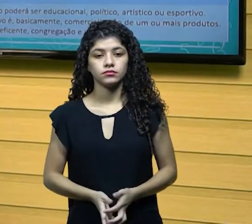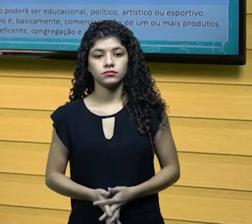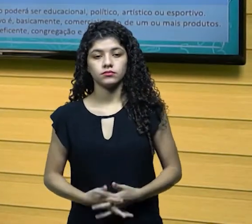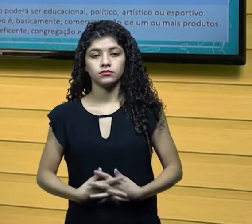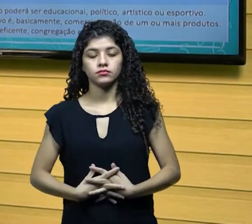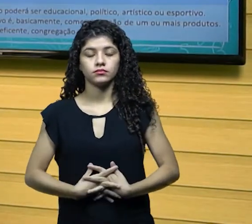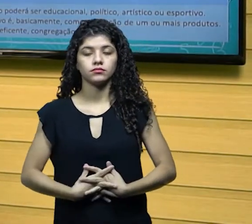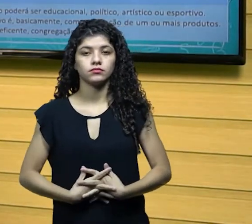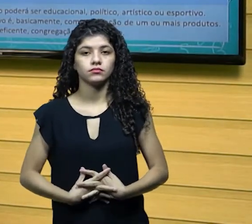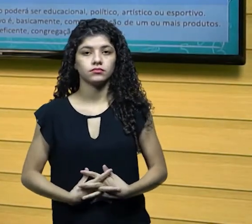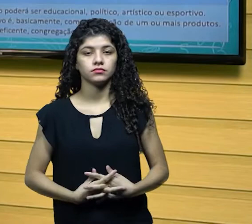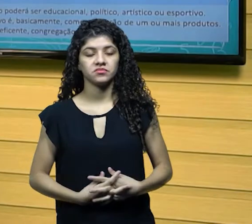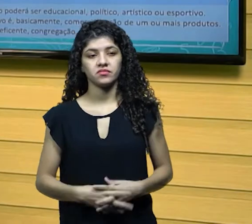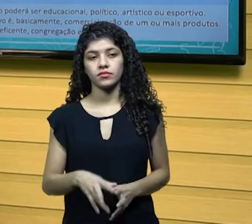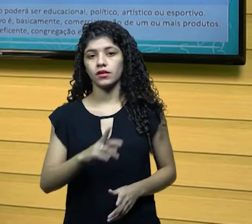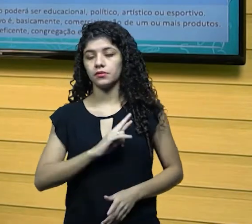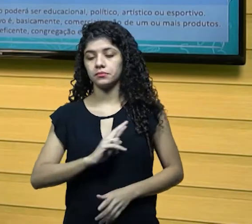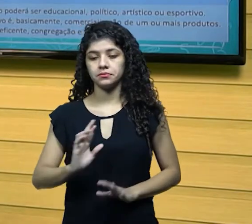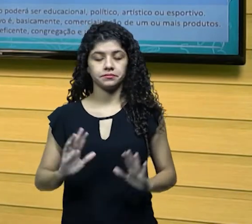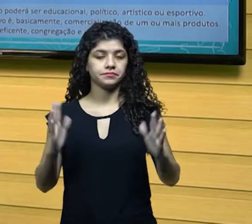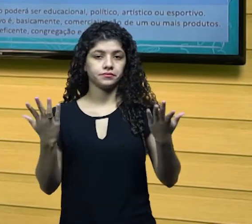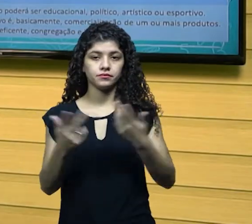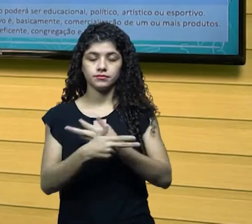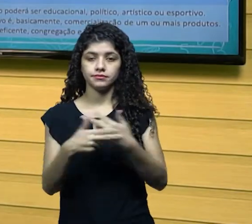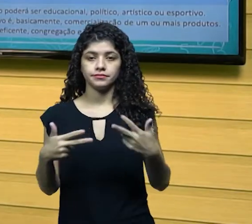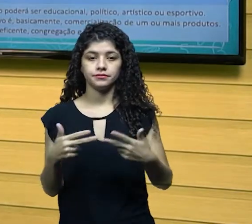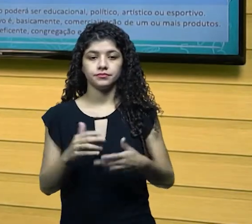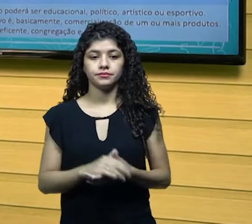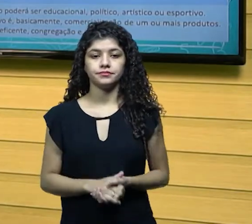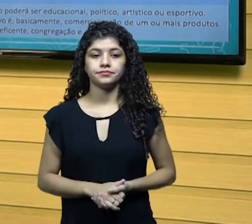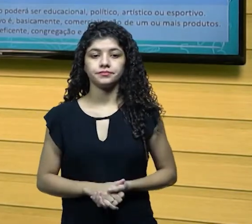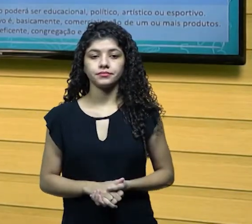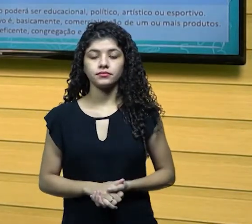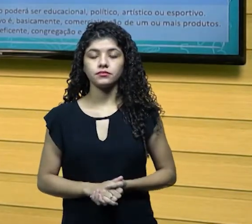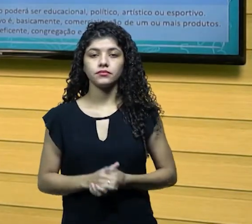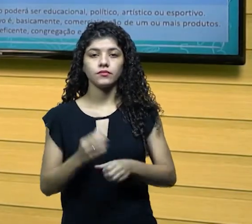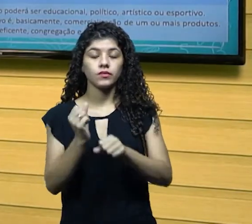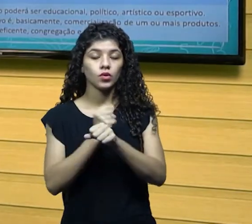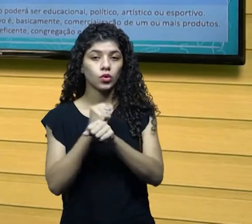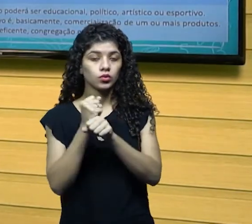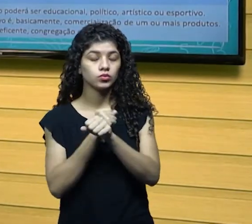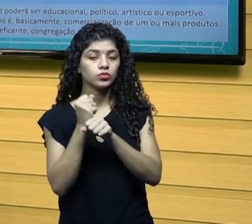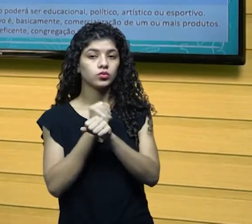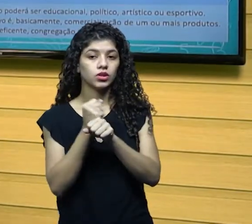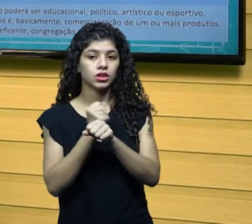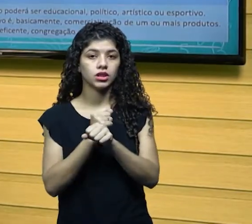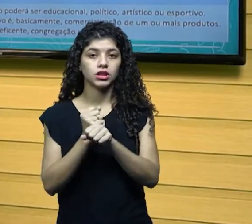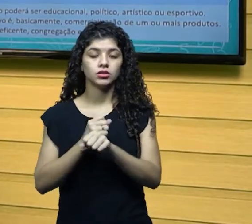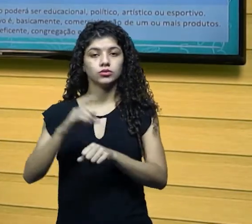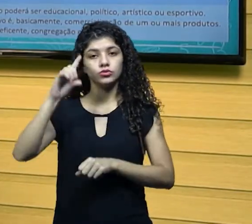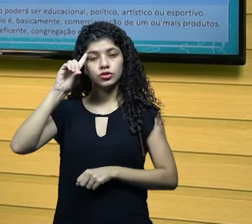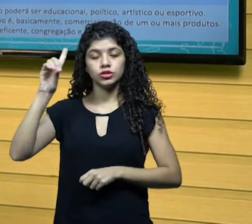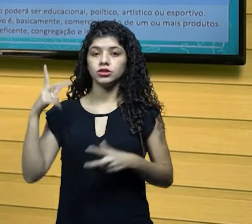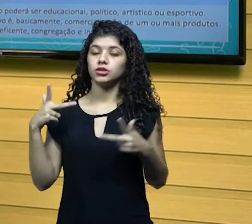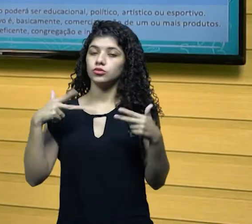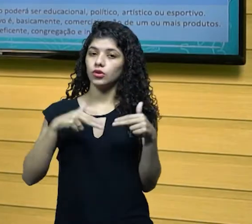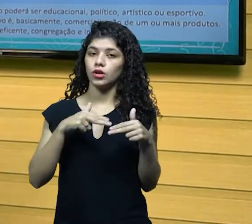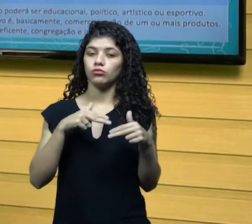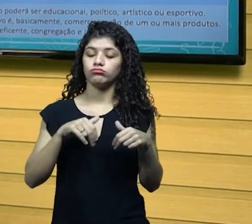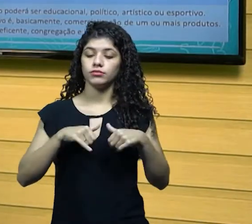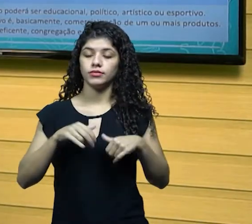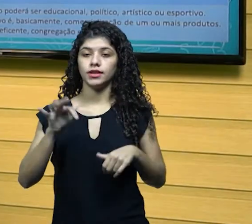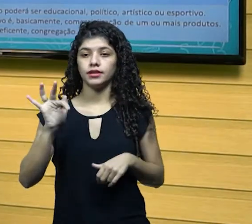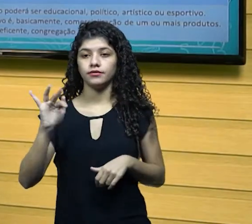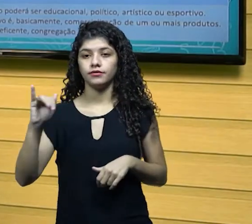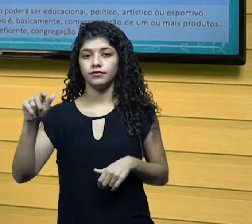dizer que ela não vai variar a data né de acordo com as comemorações cívicas religiosas e outras né então